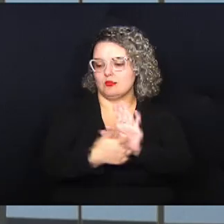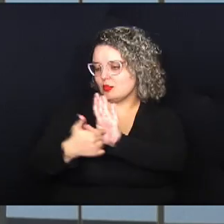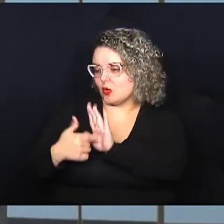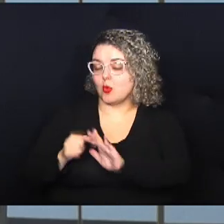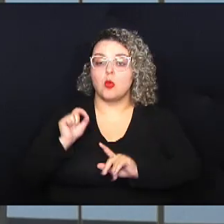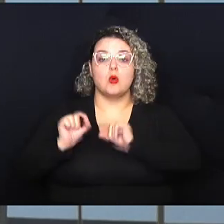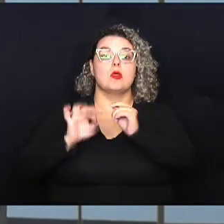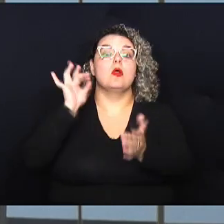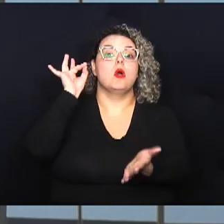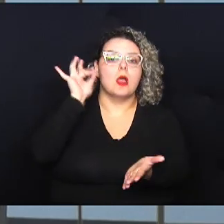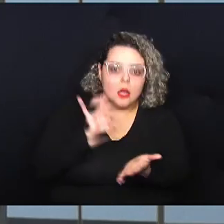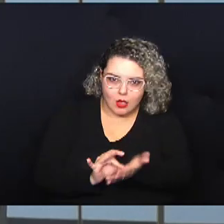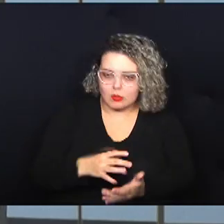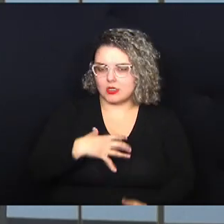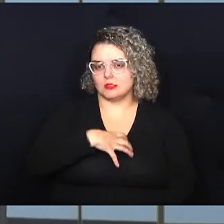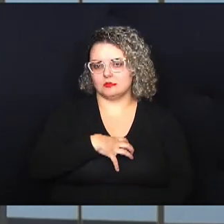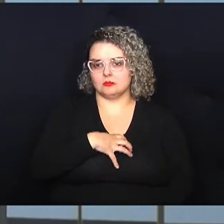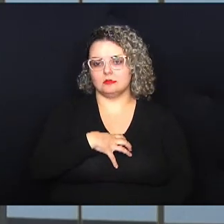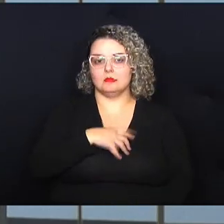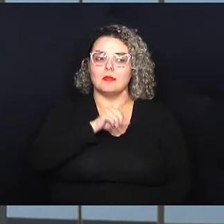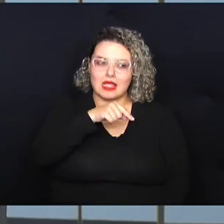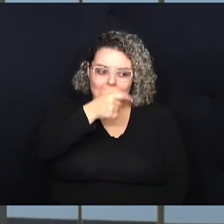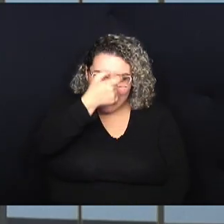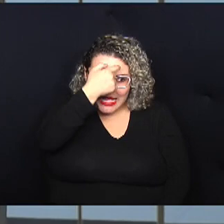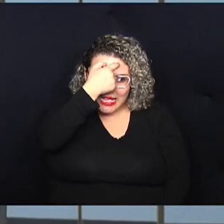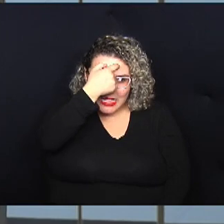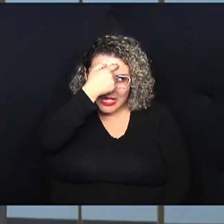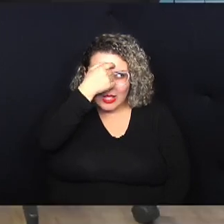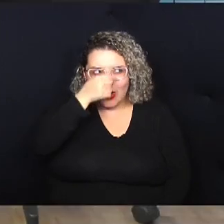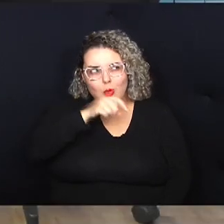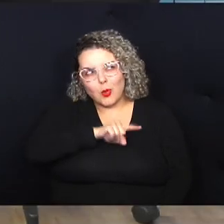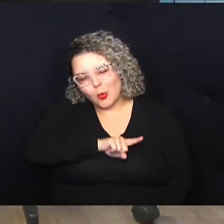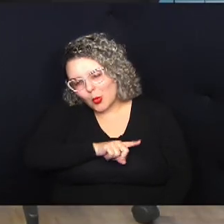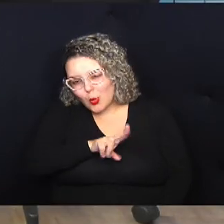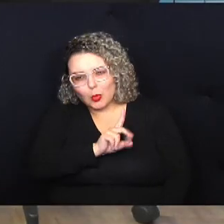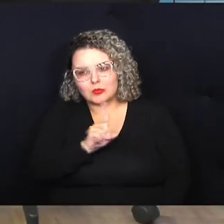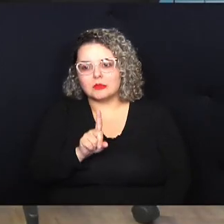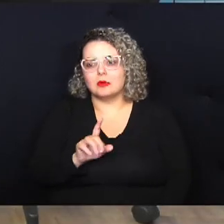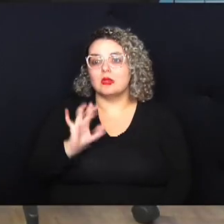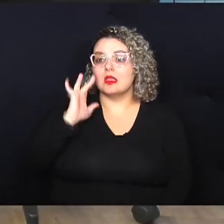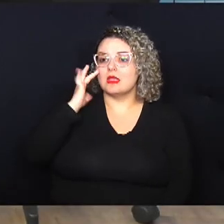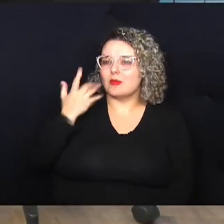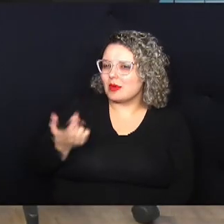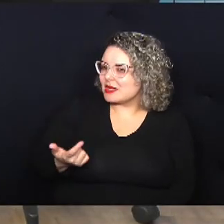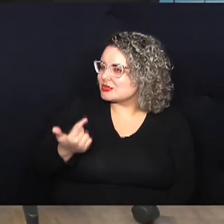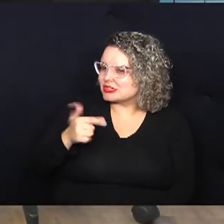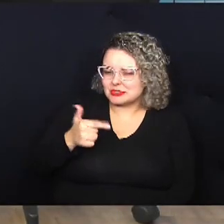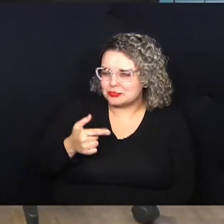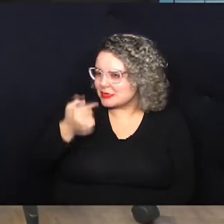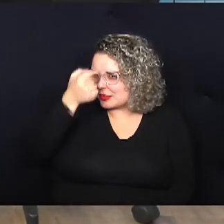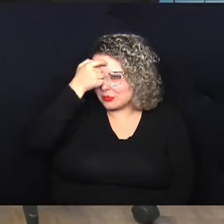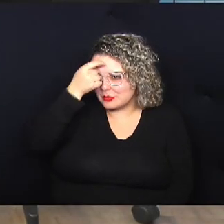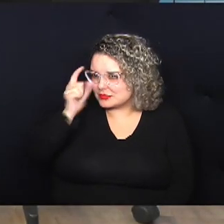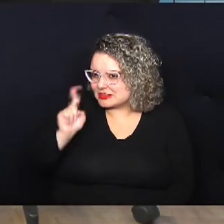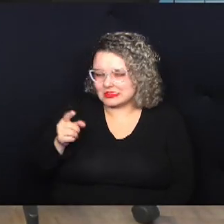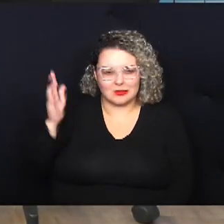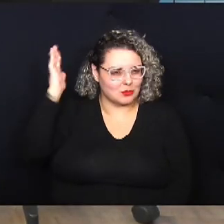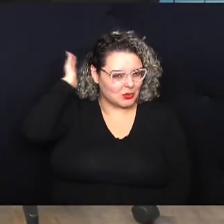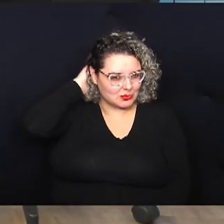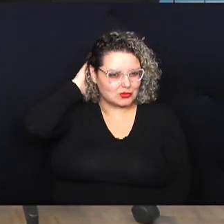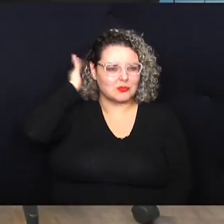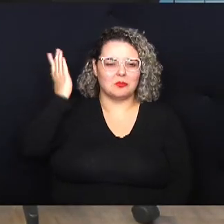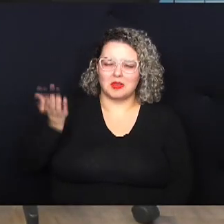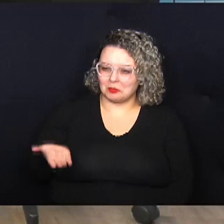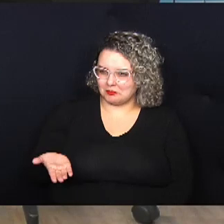estou sentindo. Mas é consciente ou é subconsciente? Eu acho que é inconsciente. É inconsciente? É inconsciente, é inconsciente. Muitas vezes